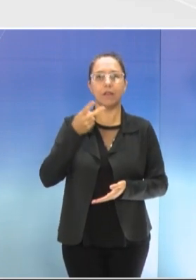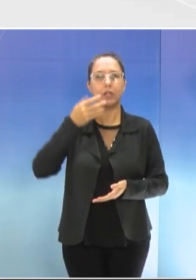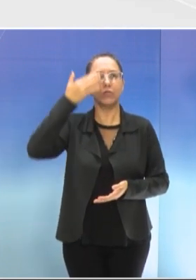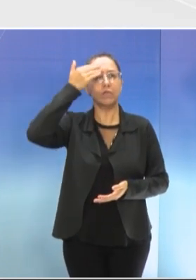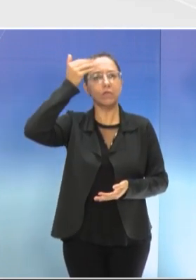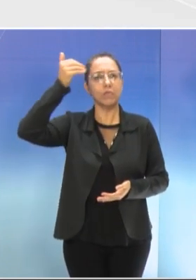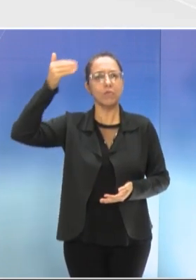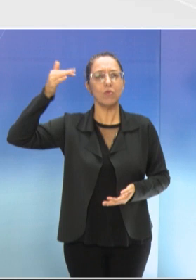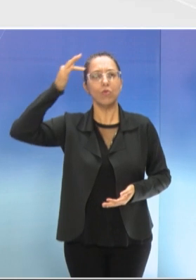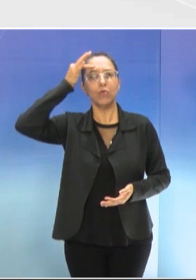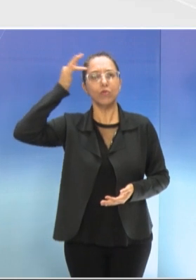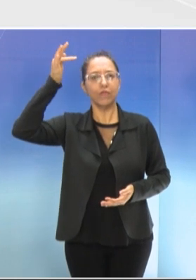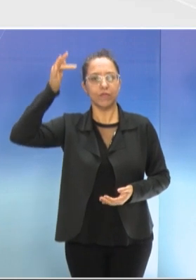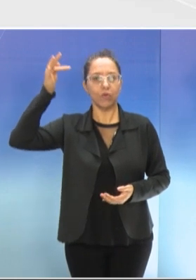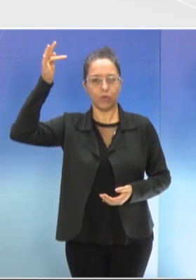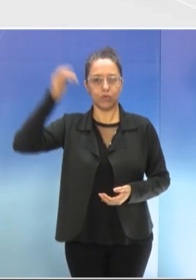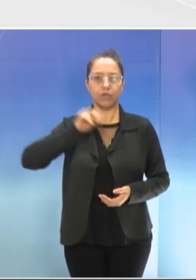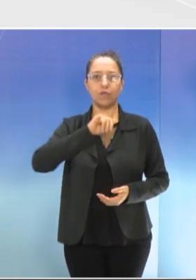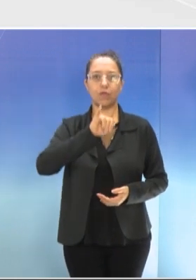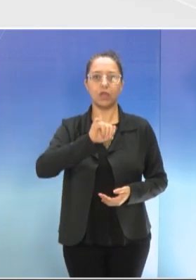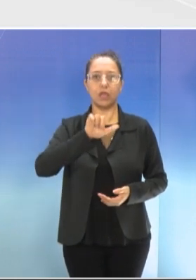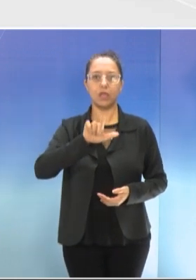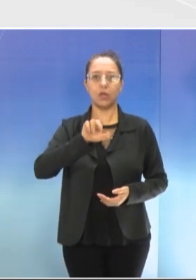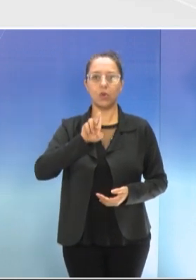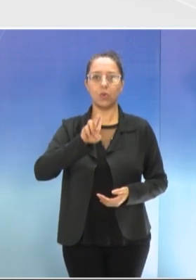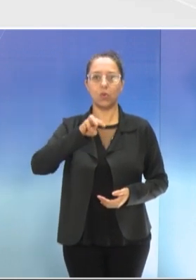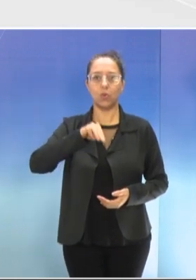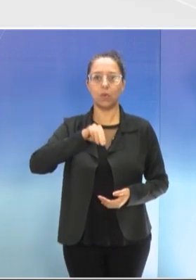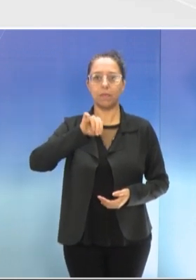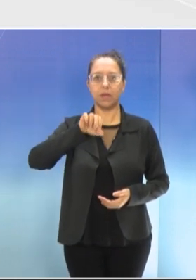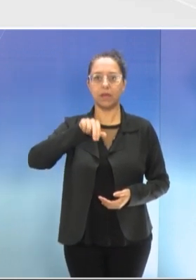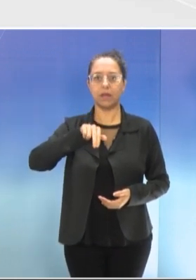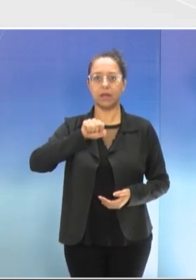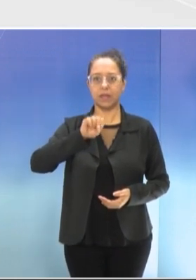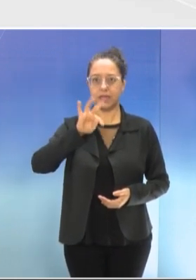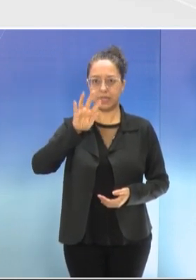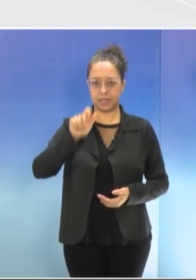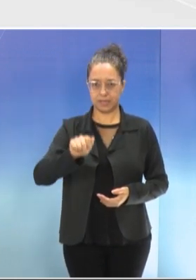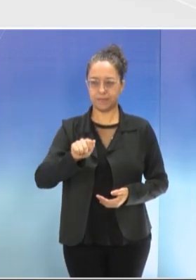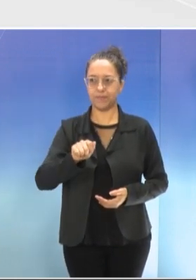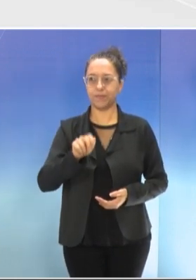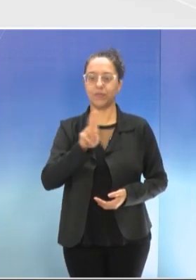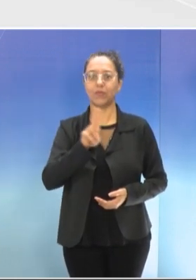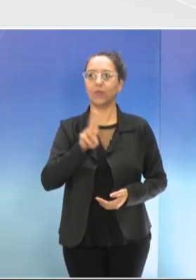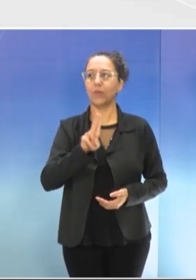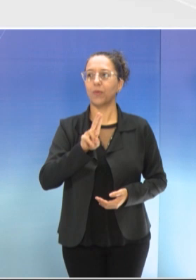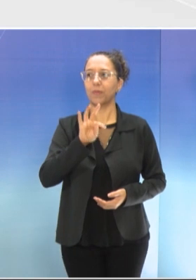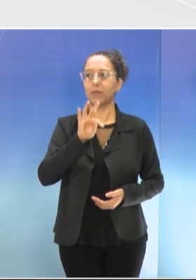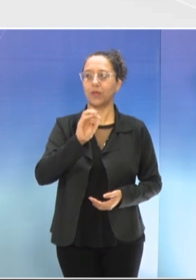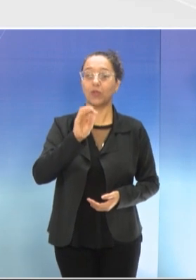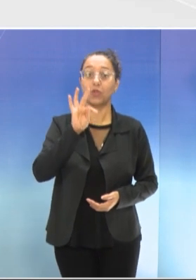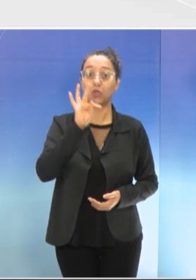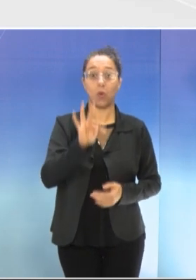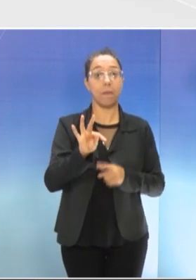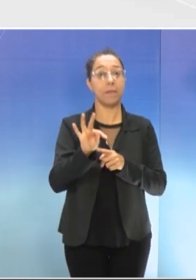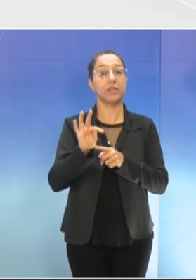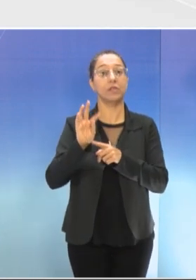filósofo iluminista chamado Thomas Hobbes. Então vamos ver o que o Hobbes